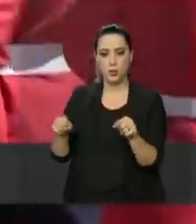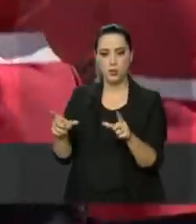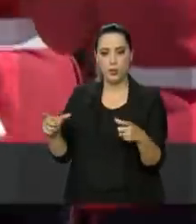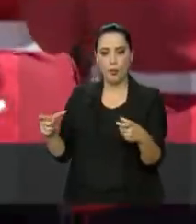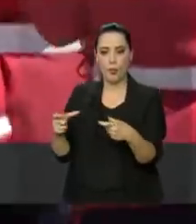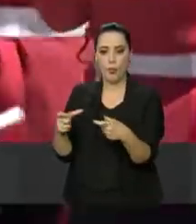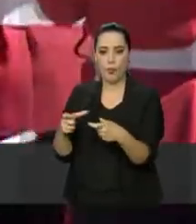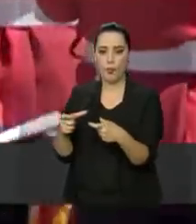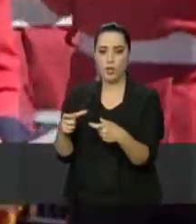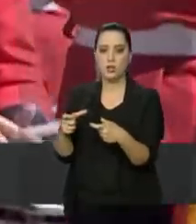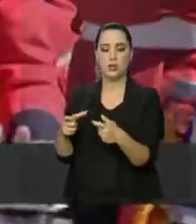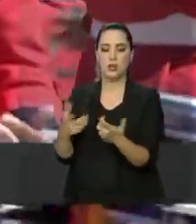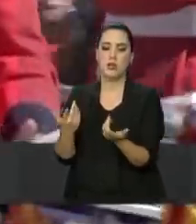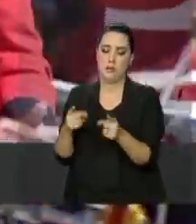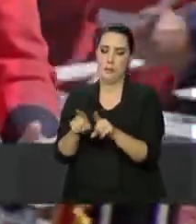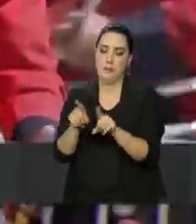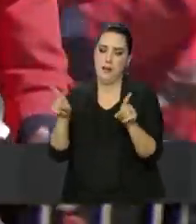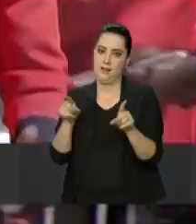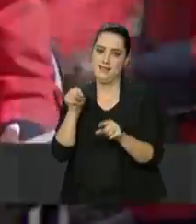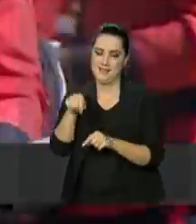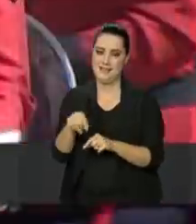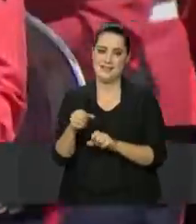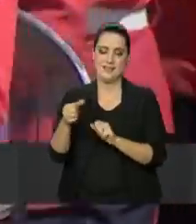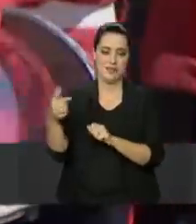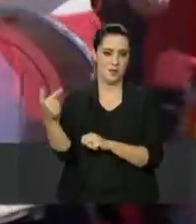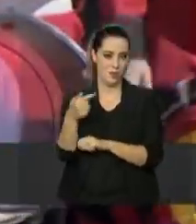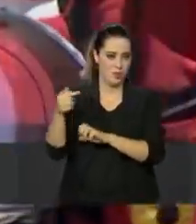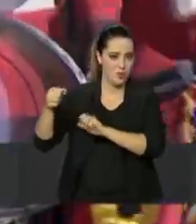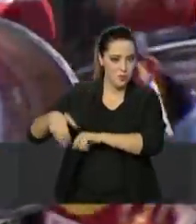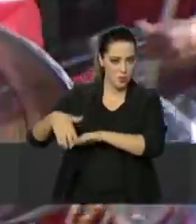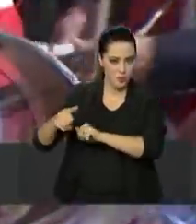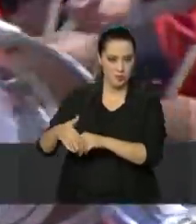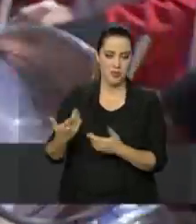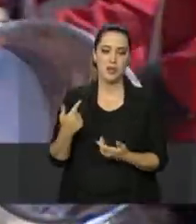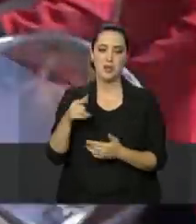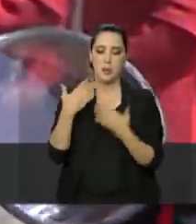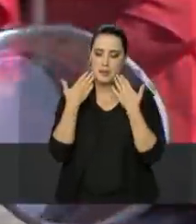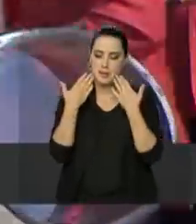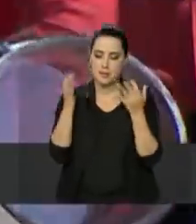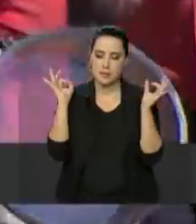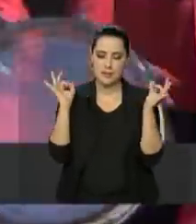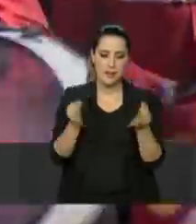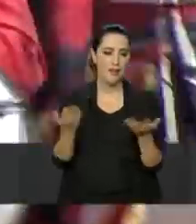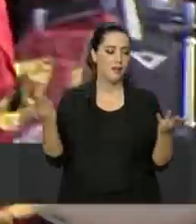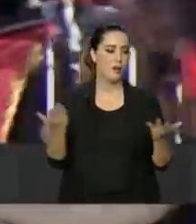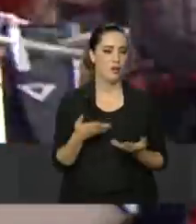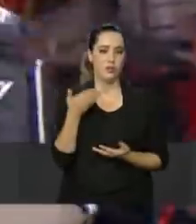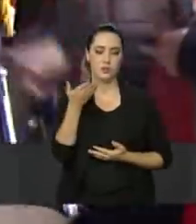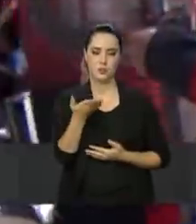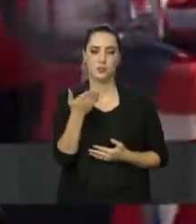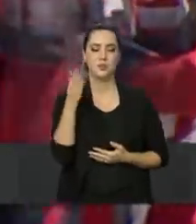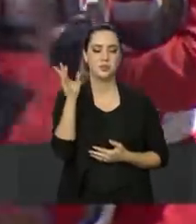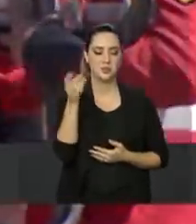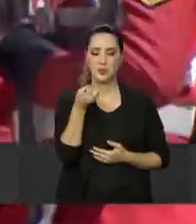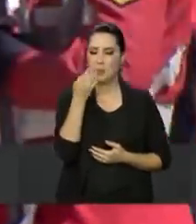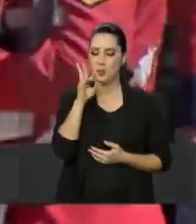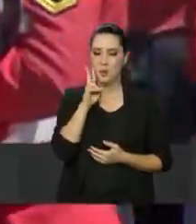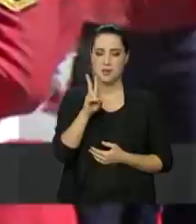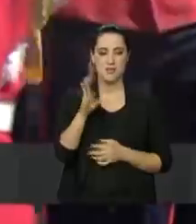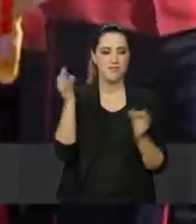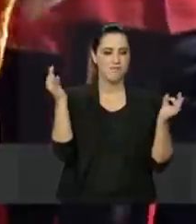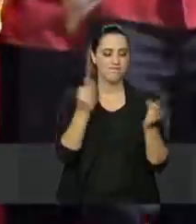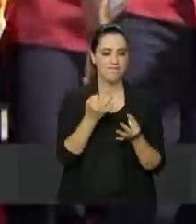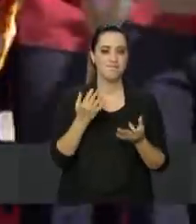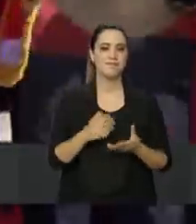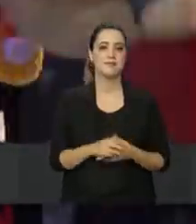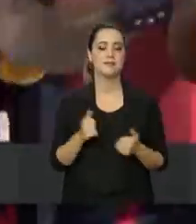comporta mais do que isso. Mas nada diminui sua apresentação, uma apresentação muito, muito bacana de se ver, muito legal de